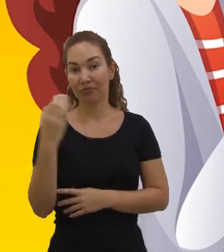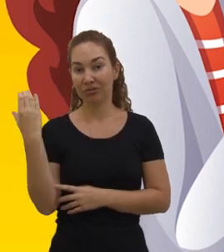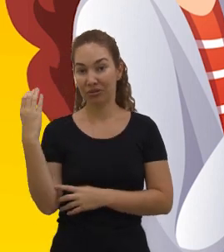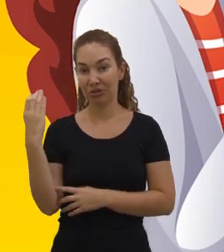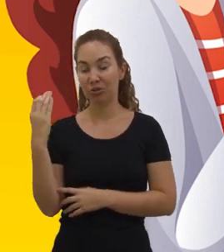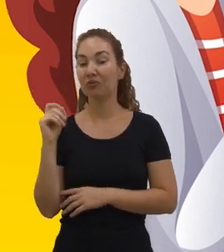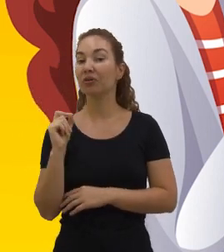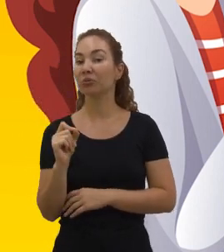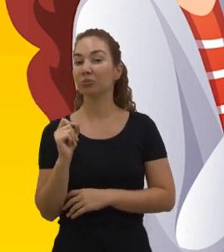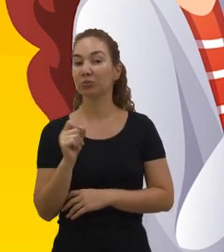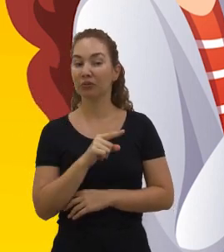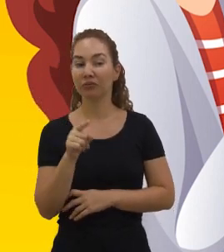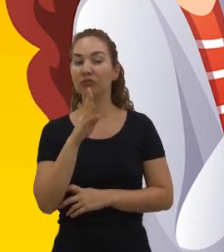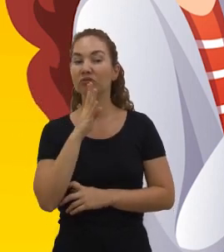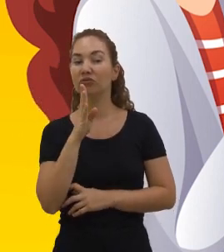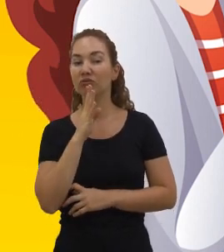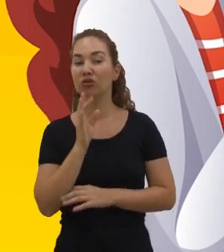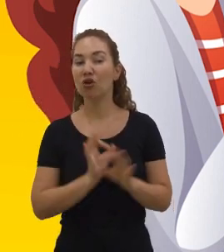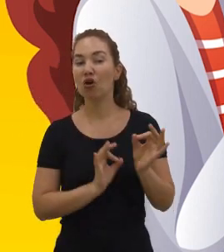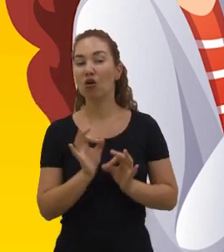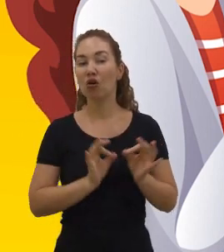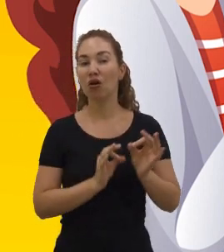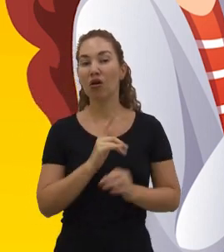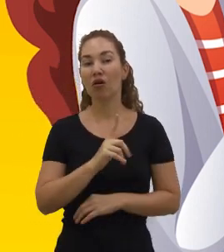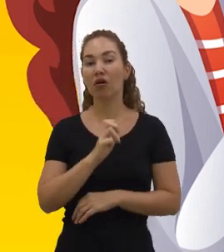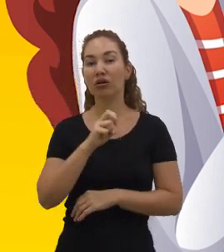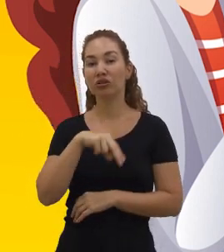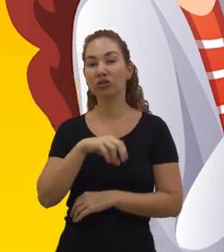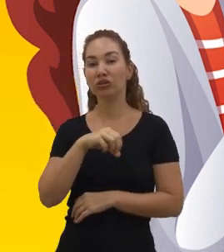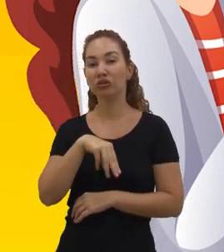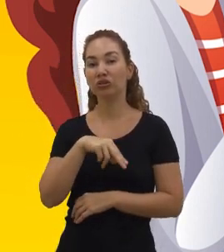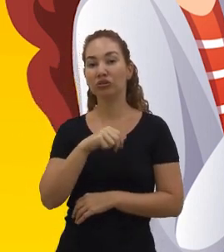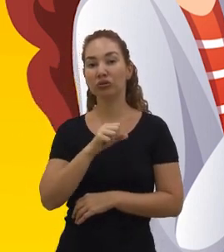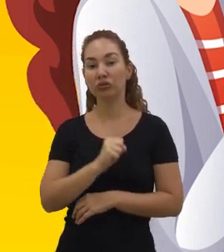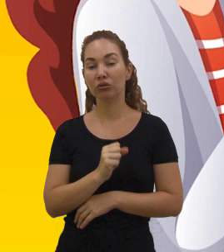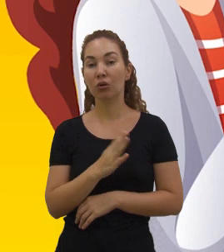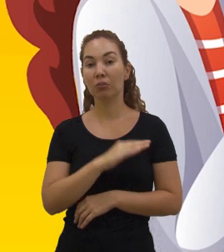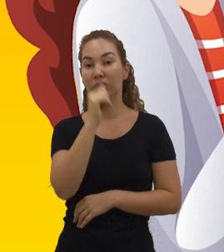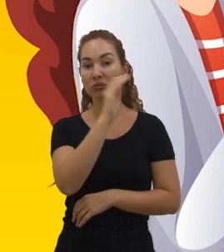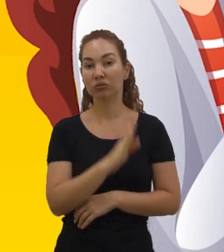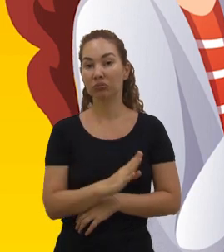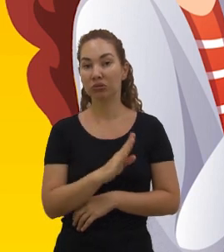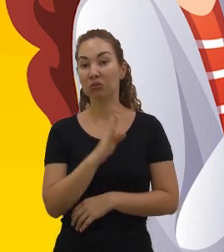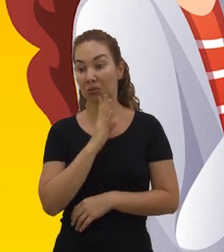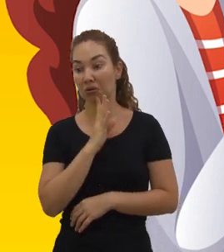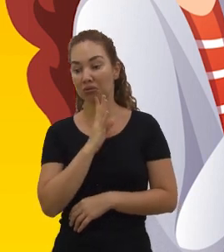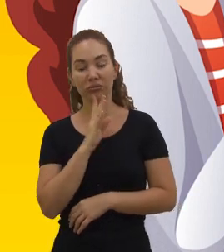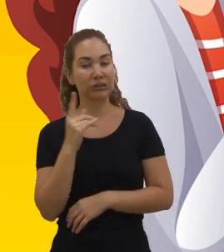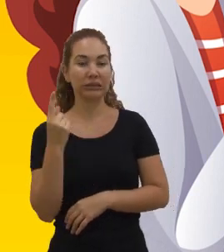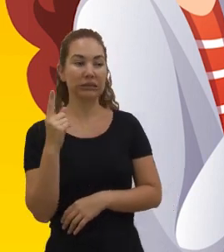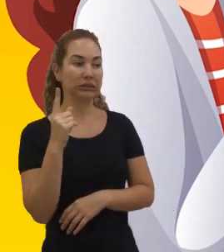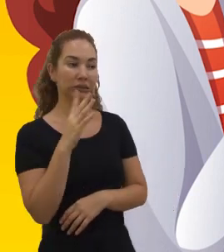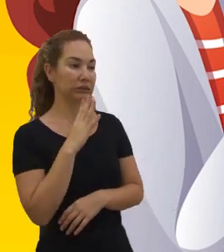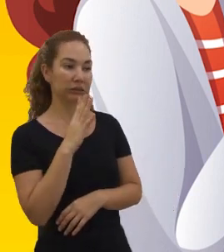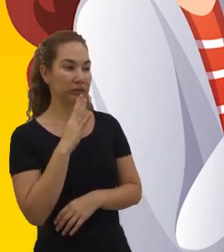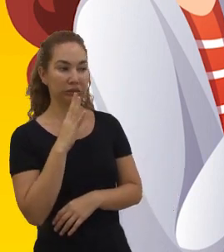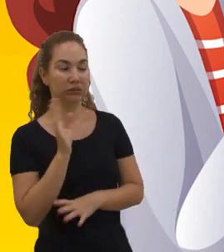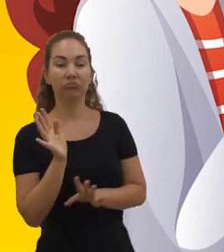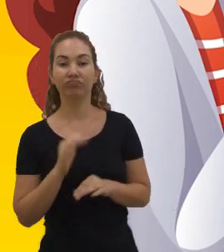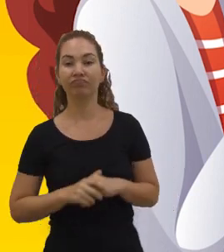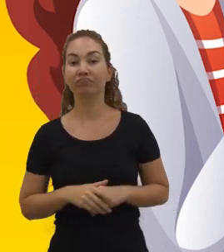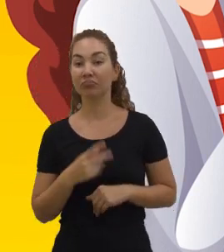científica. Vocês conhecem o projeto Genomas do Brasil? Não conheço. Ele é um